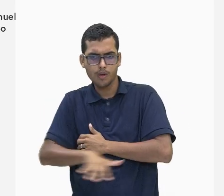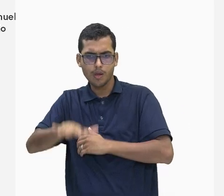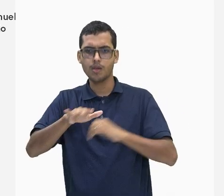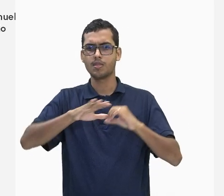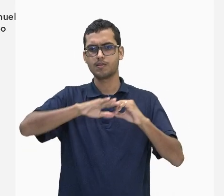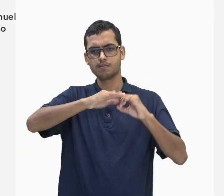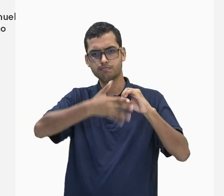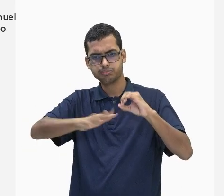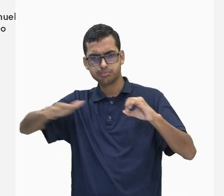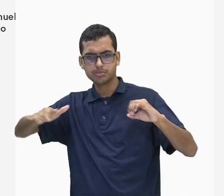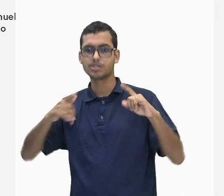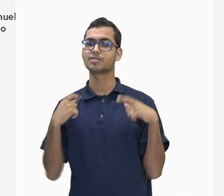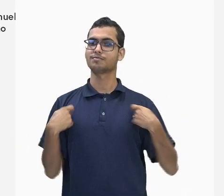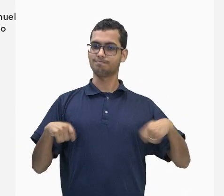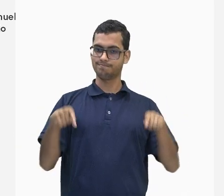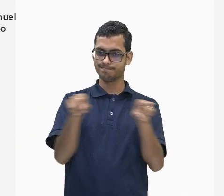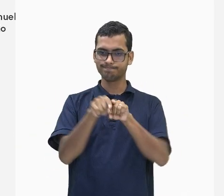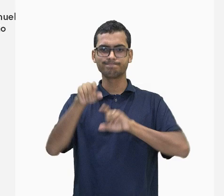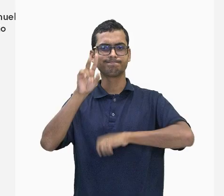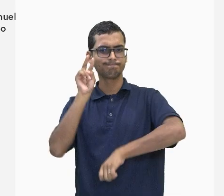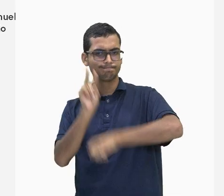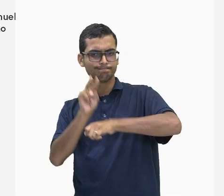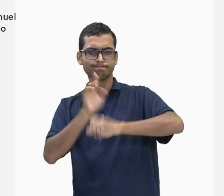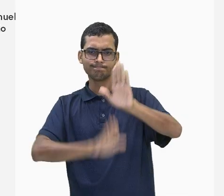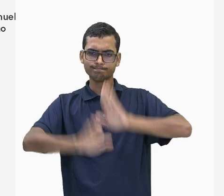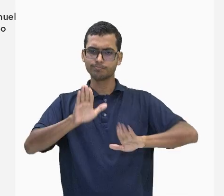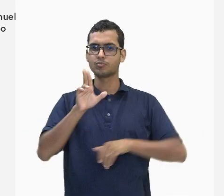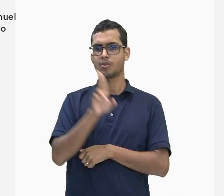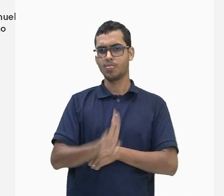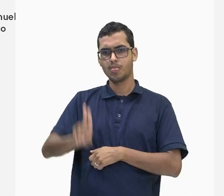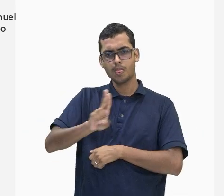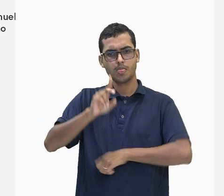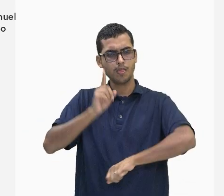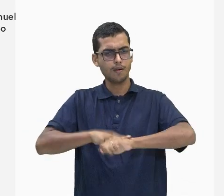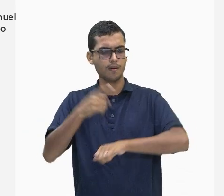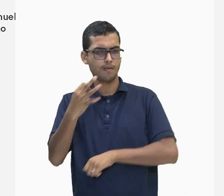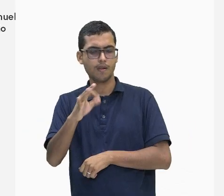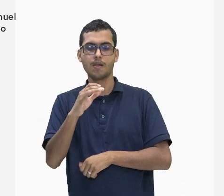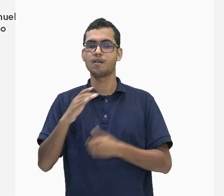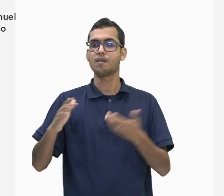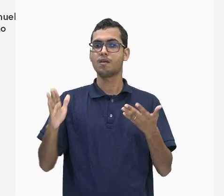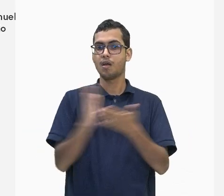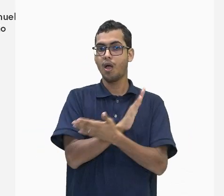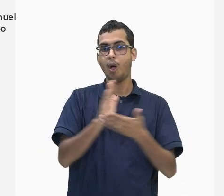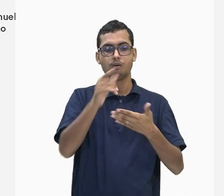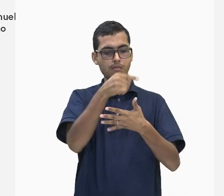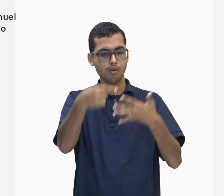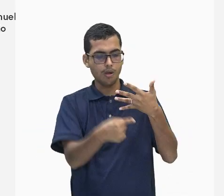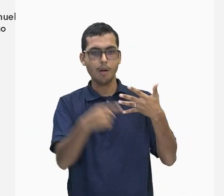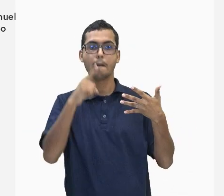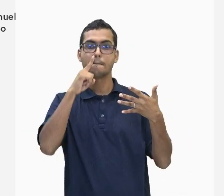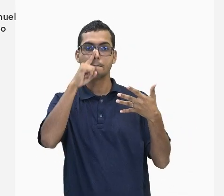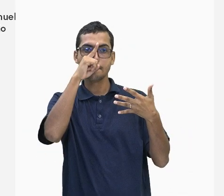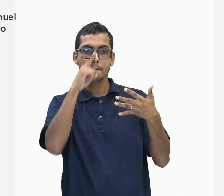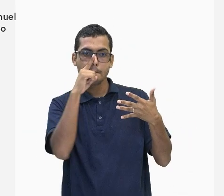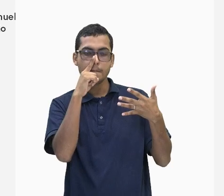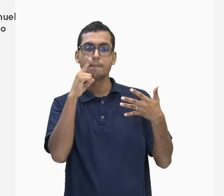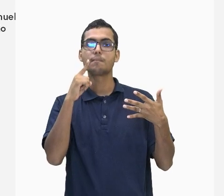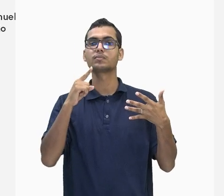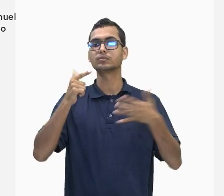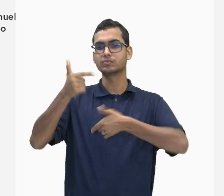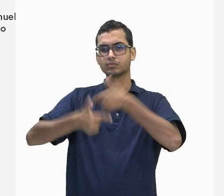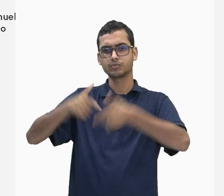precisa aí de seus cuidados para ser utilizada. Então, vamos ver aqui alguns riscos, né, de se trabalhar com a radioatividade, com